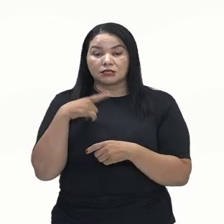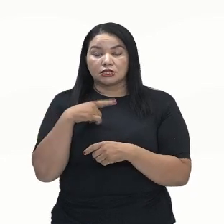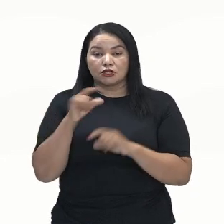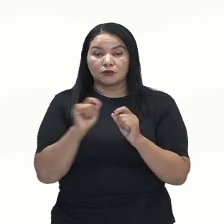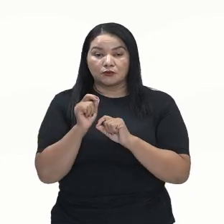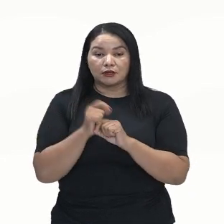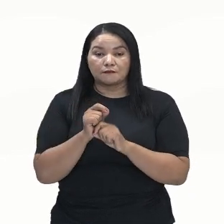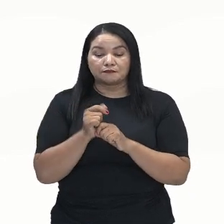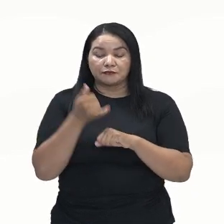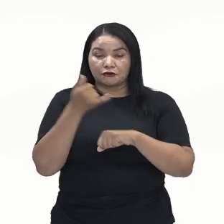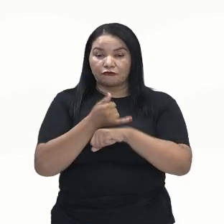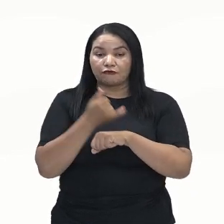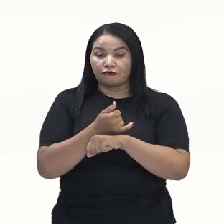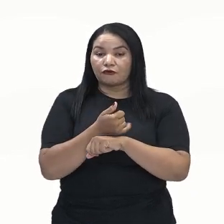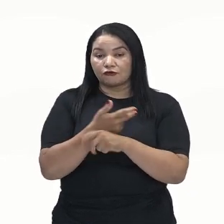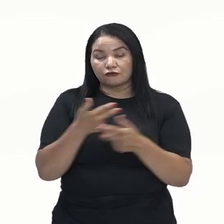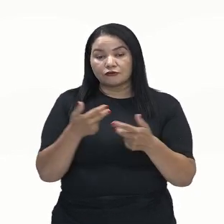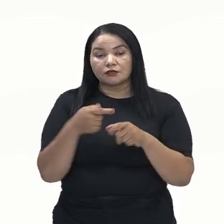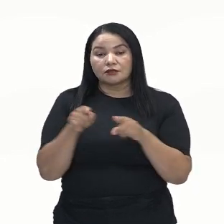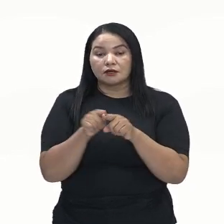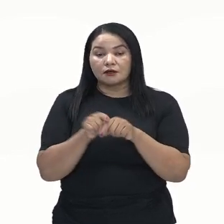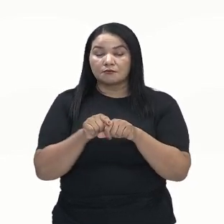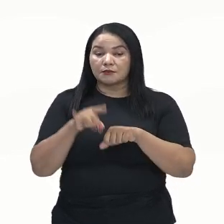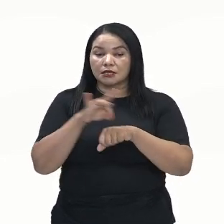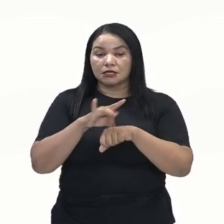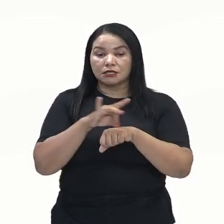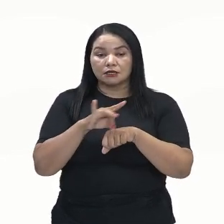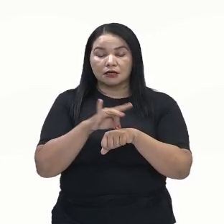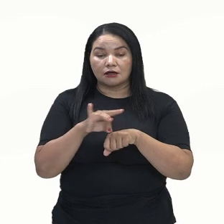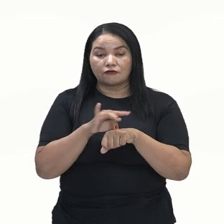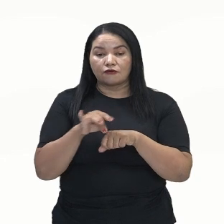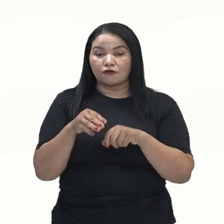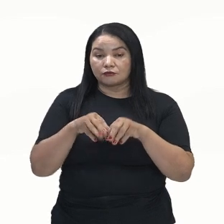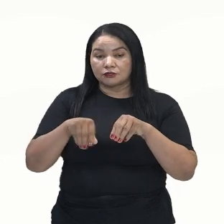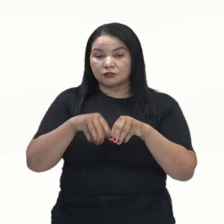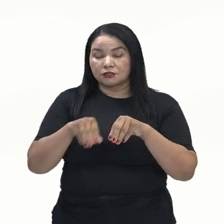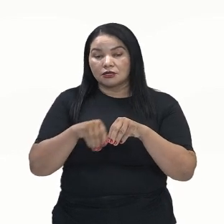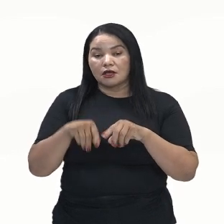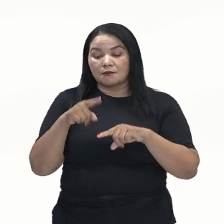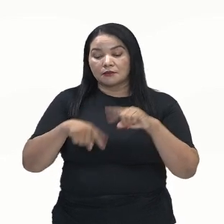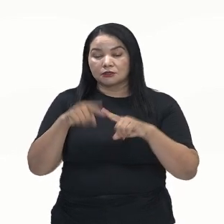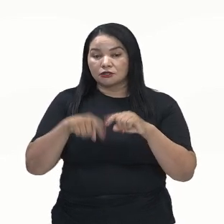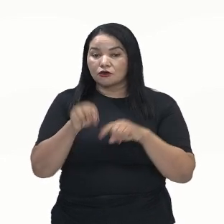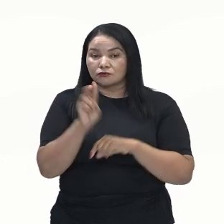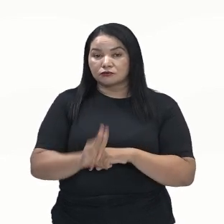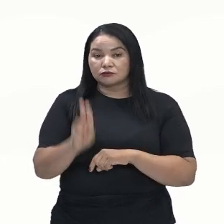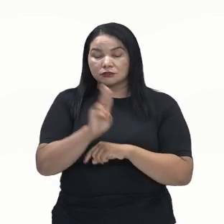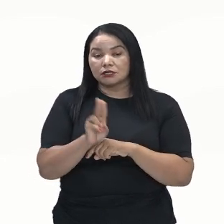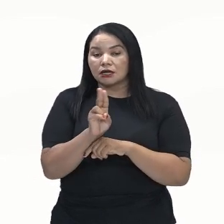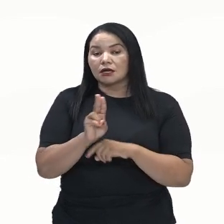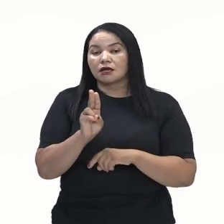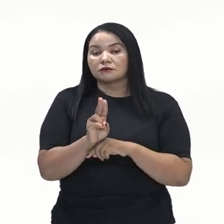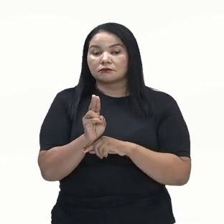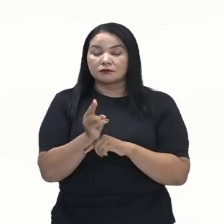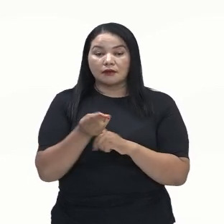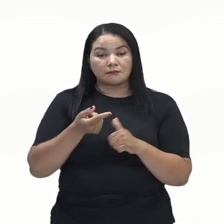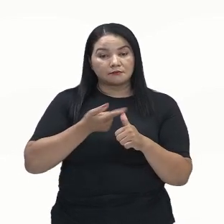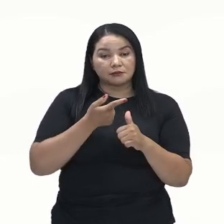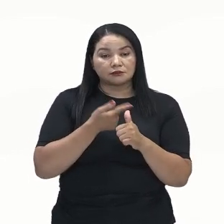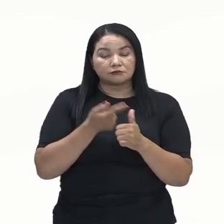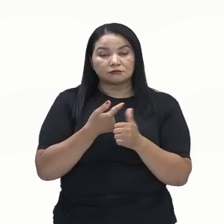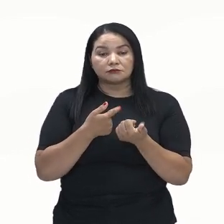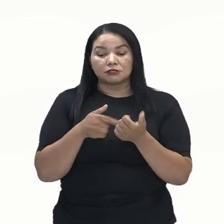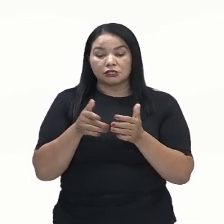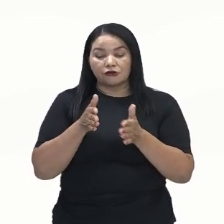de ferro e carvão mineral, que são matérias-primas utilizadas nessa primeira fase da